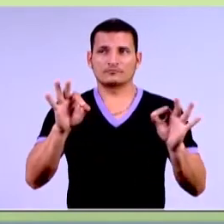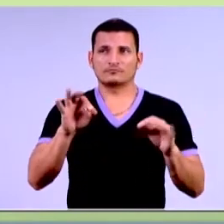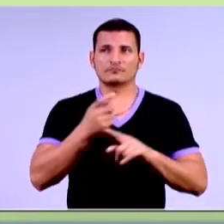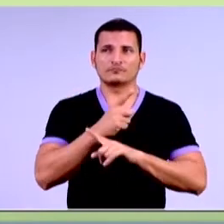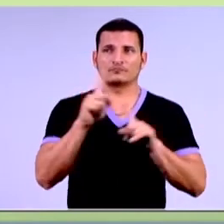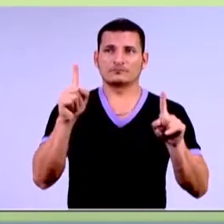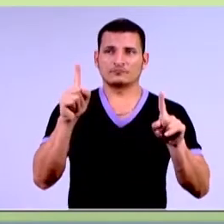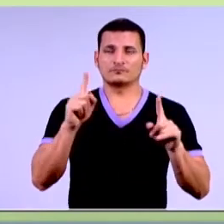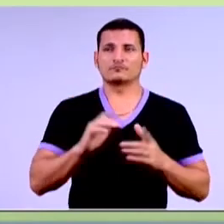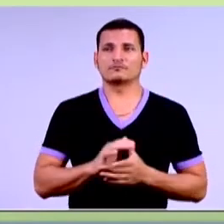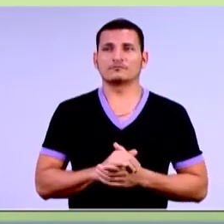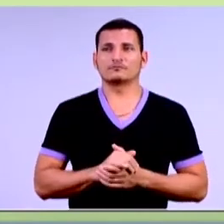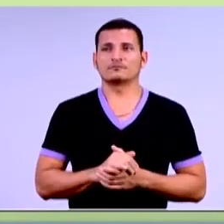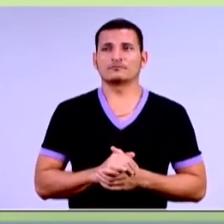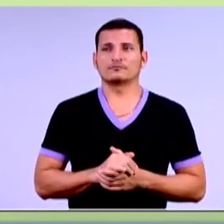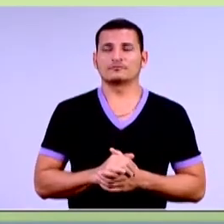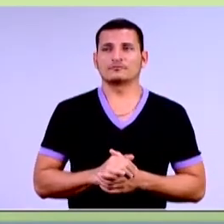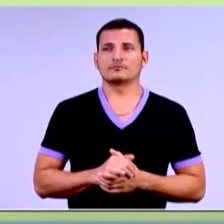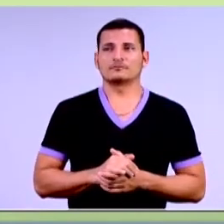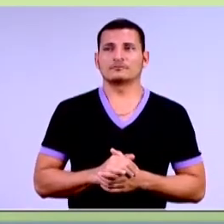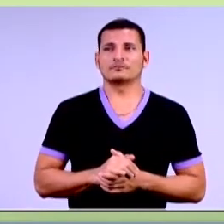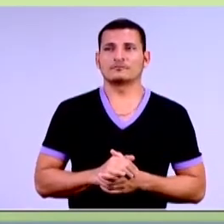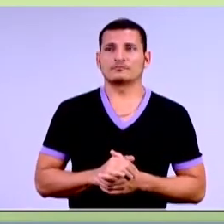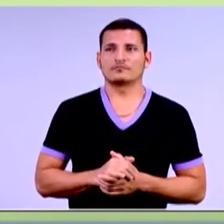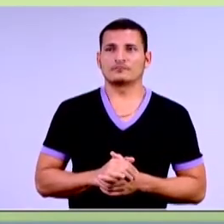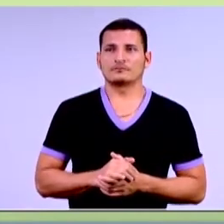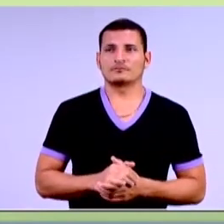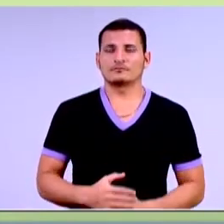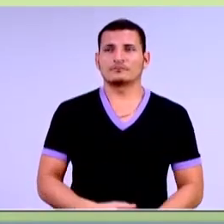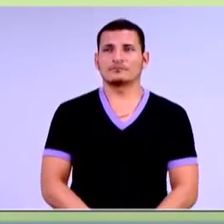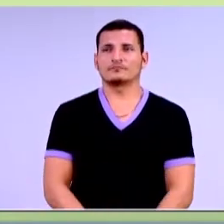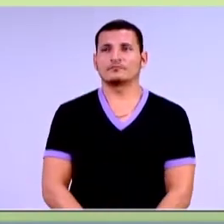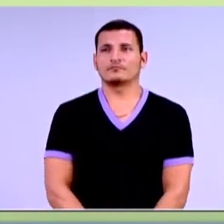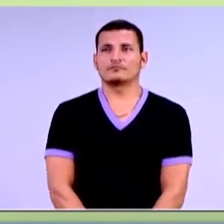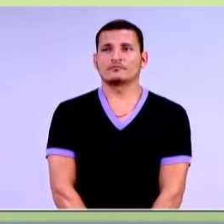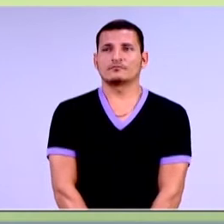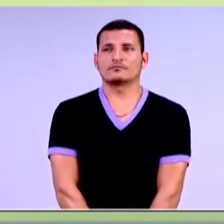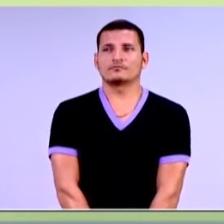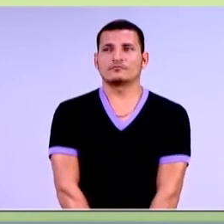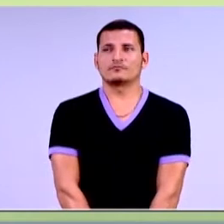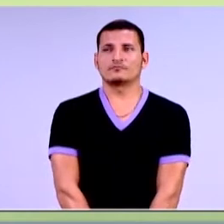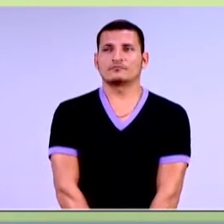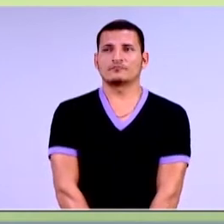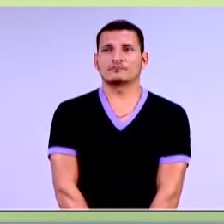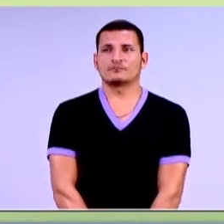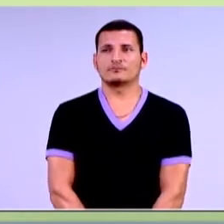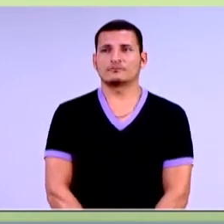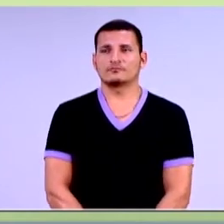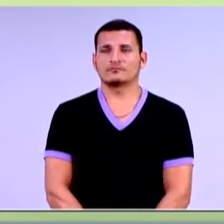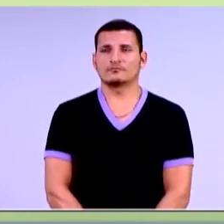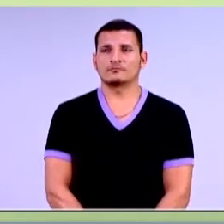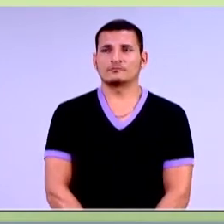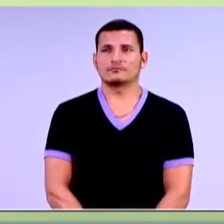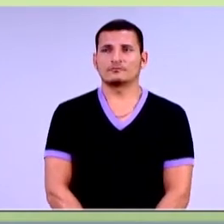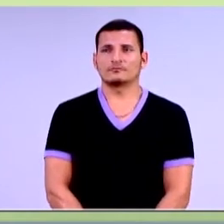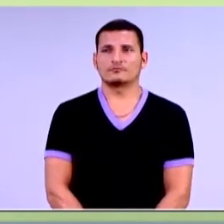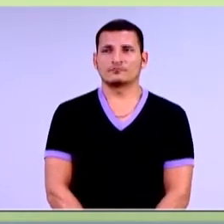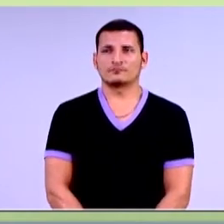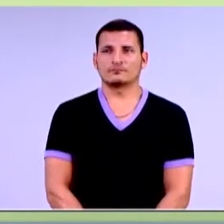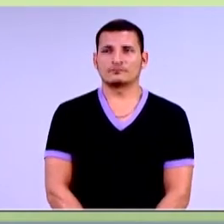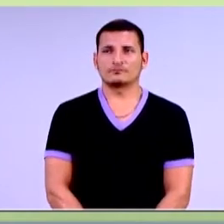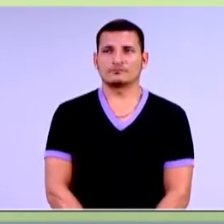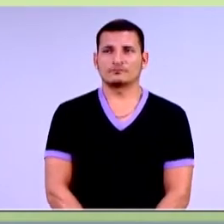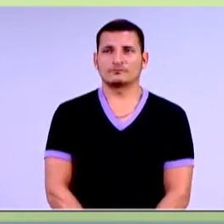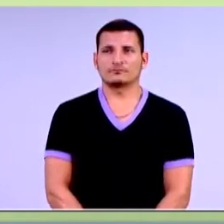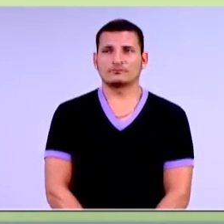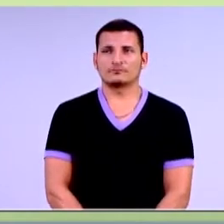unt be free timol então esse mount lembre-se é a contração de um yuko norte o